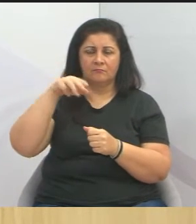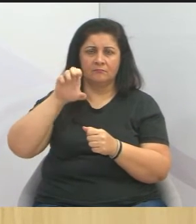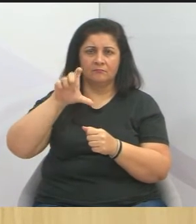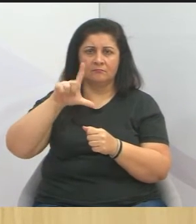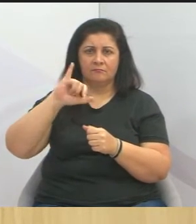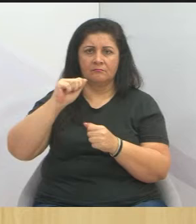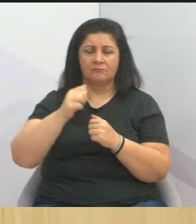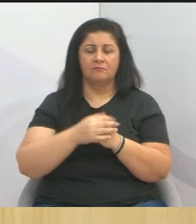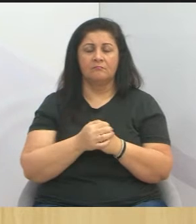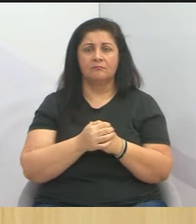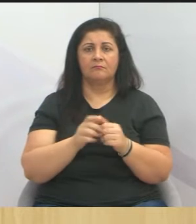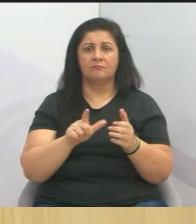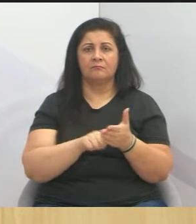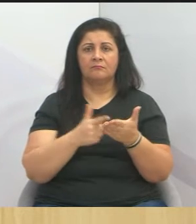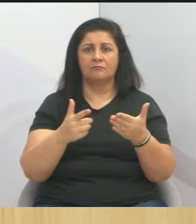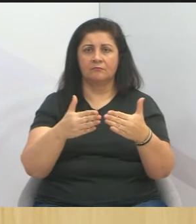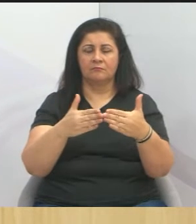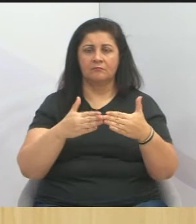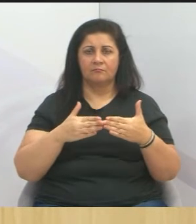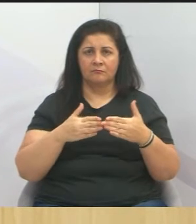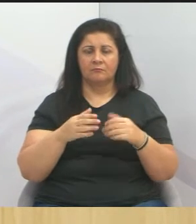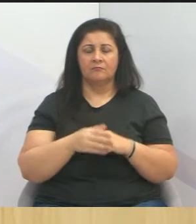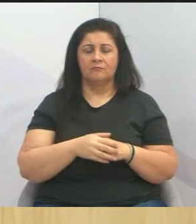requerimento nº